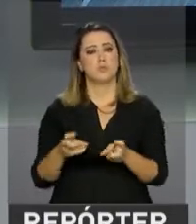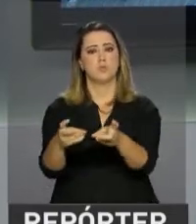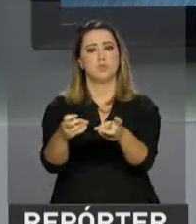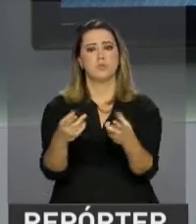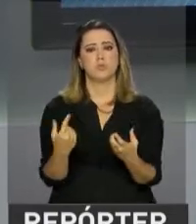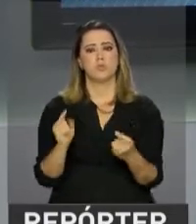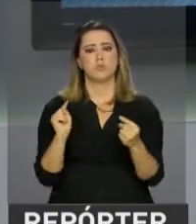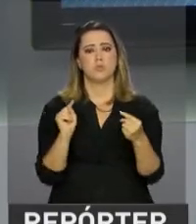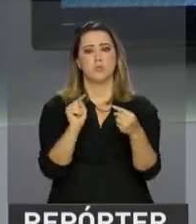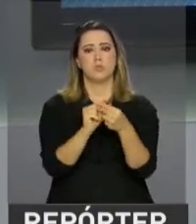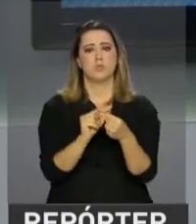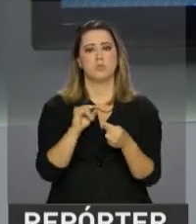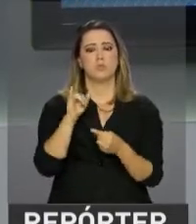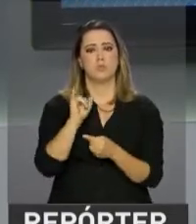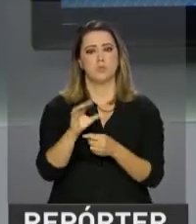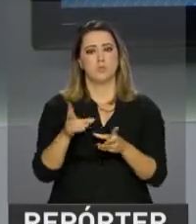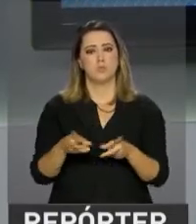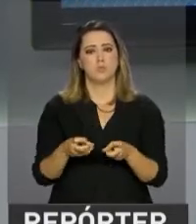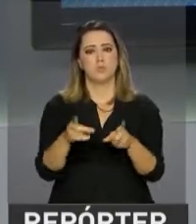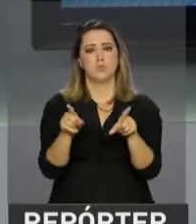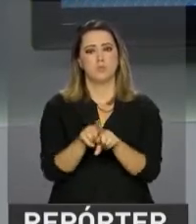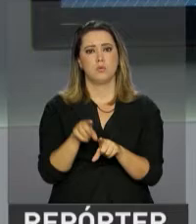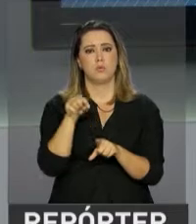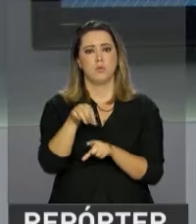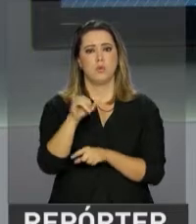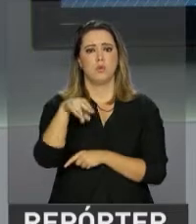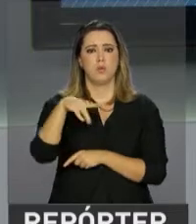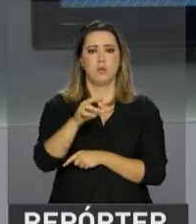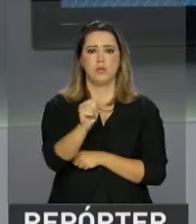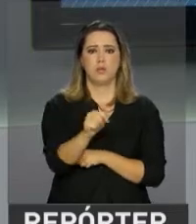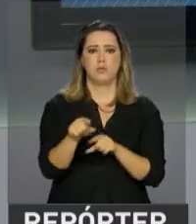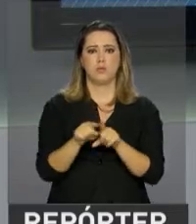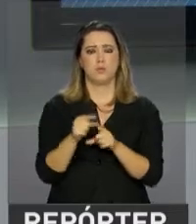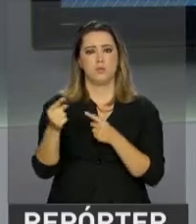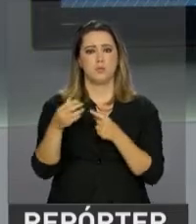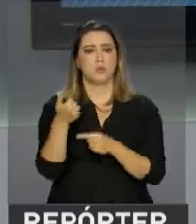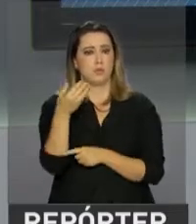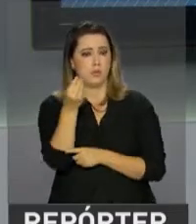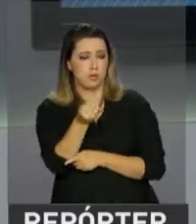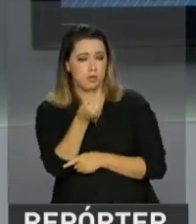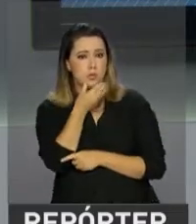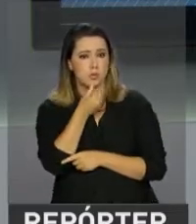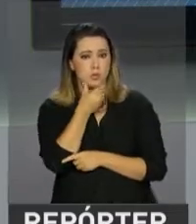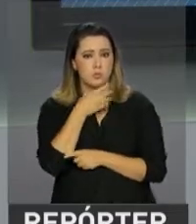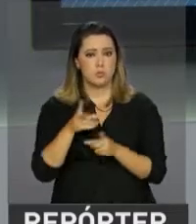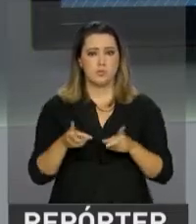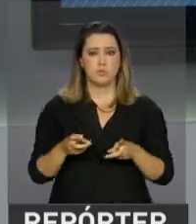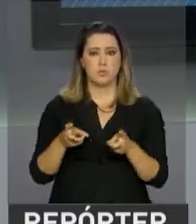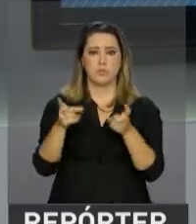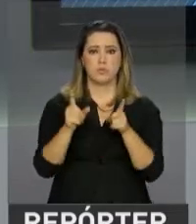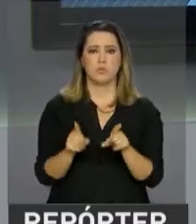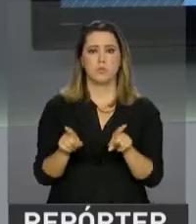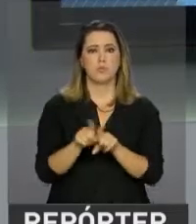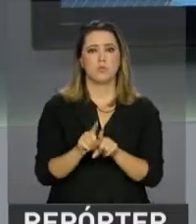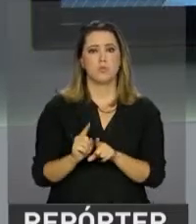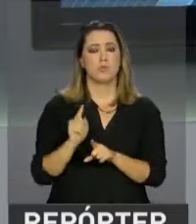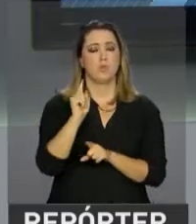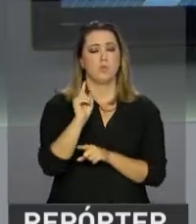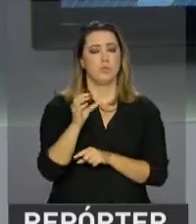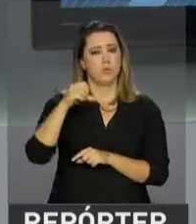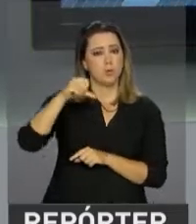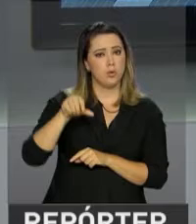nacional do câncer segundo dados do inca a cada a cada 10 homens diagnosticados com câncer de próstata